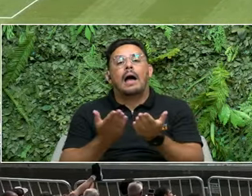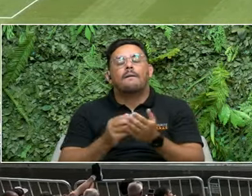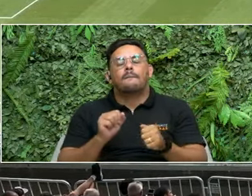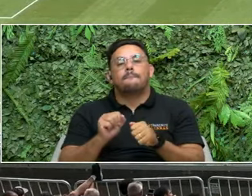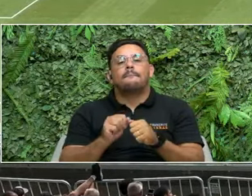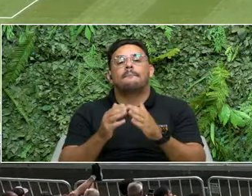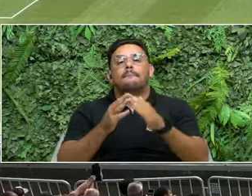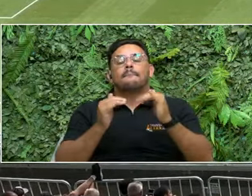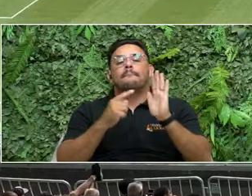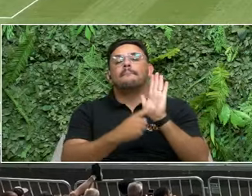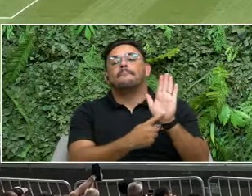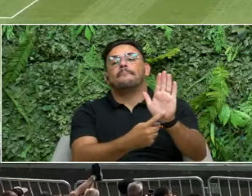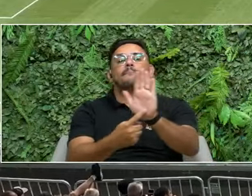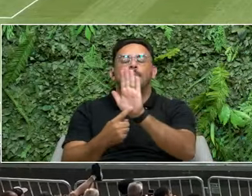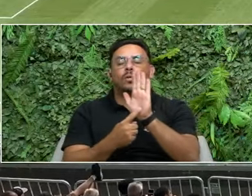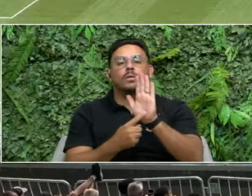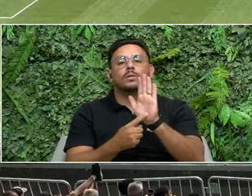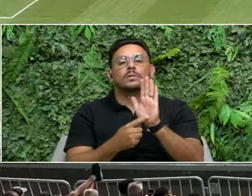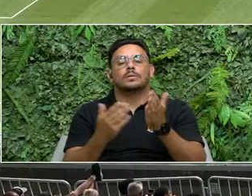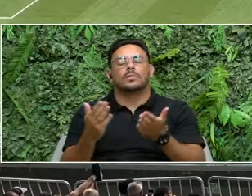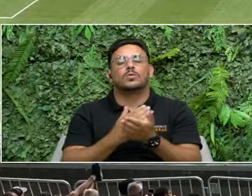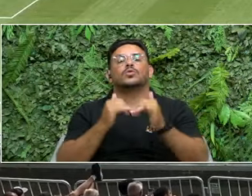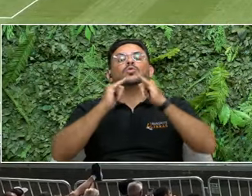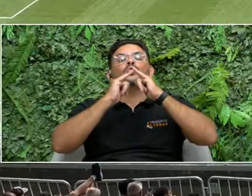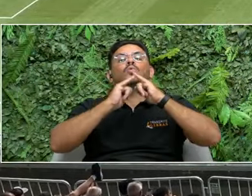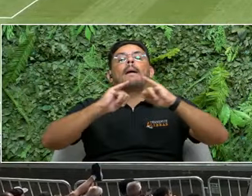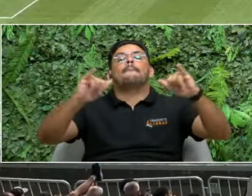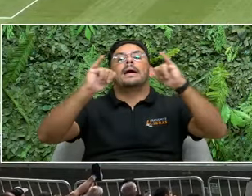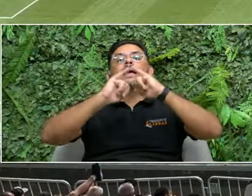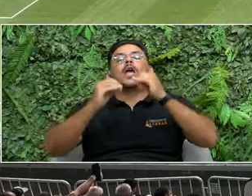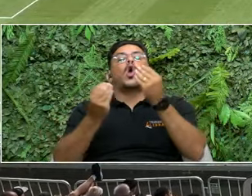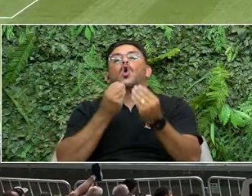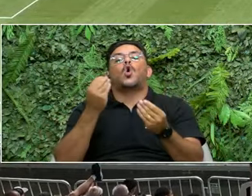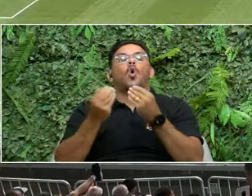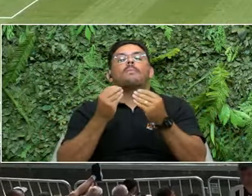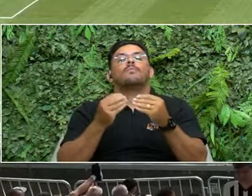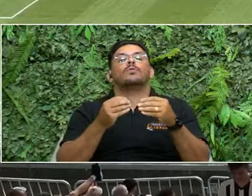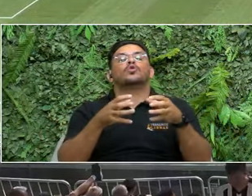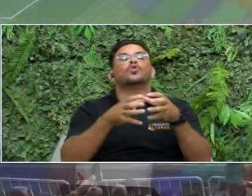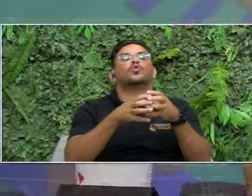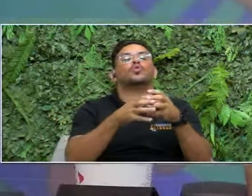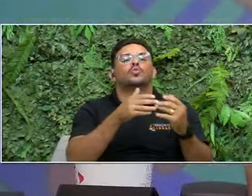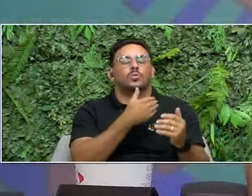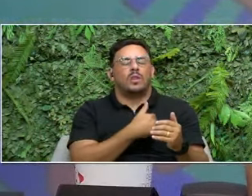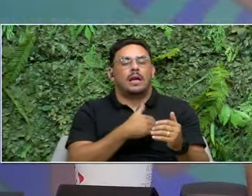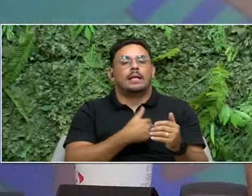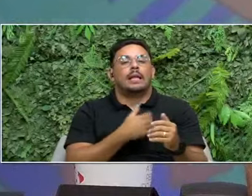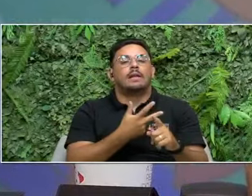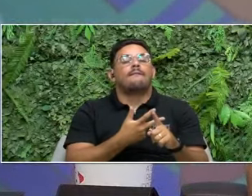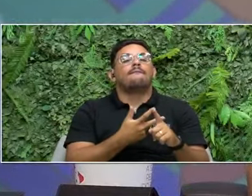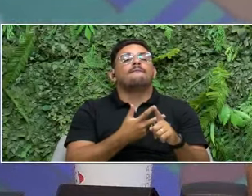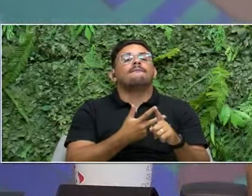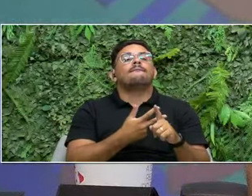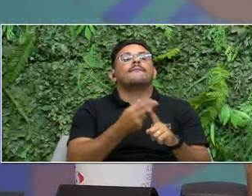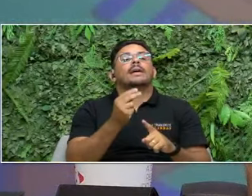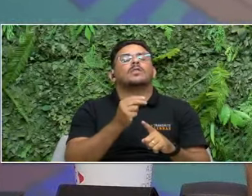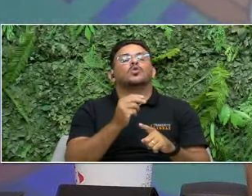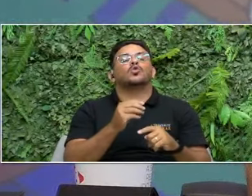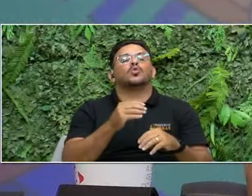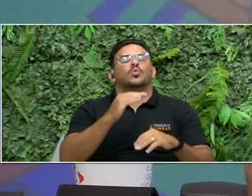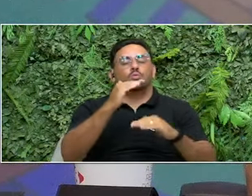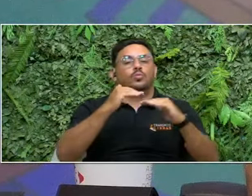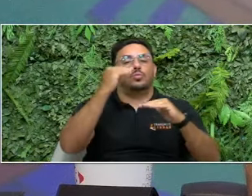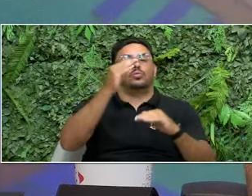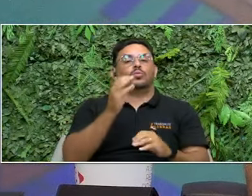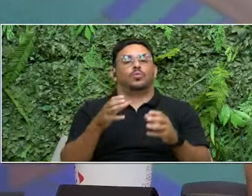na nas nas campanhas né como é que os times chegaram aqui o atlétic se classificou na primeira fase como líder do grupo B com